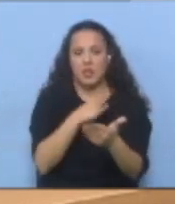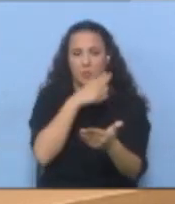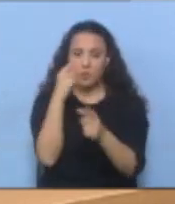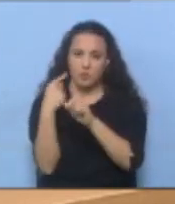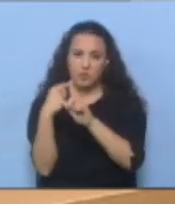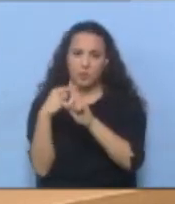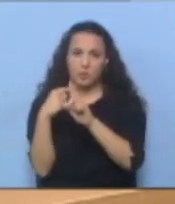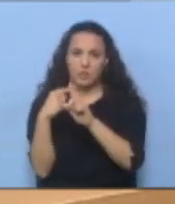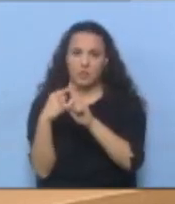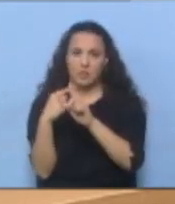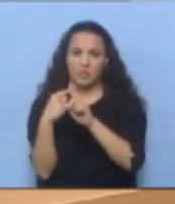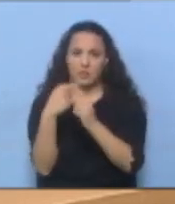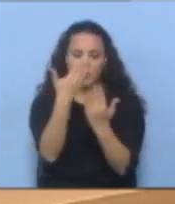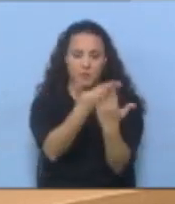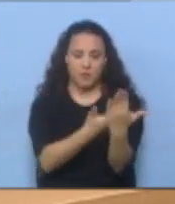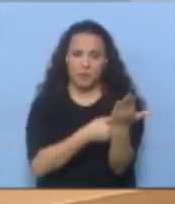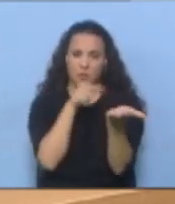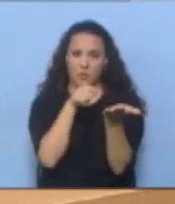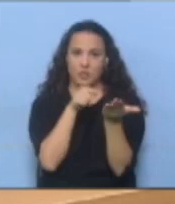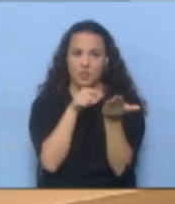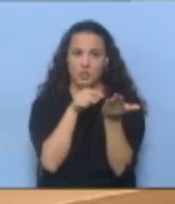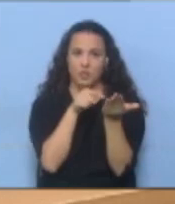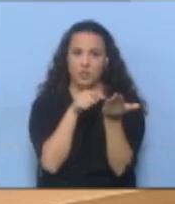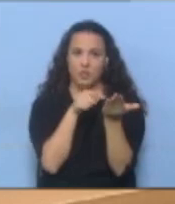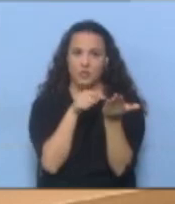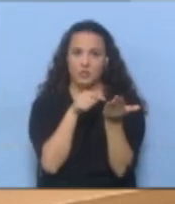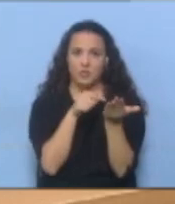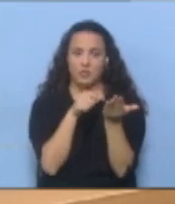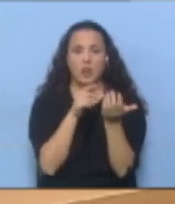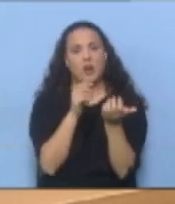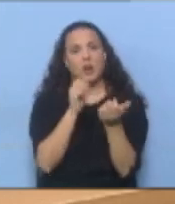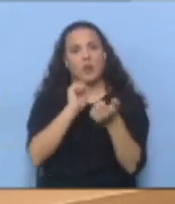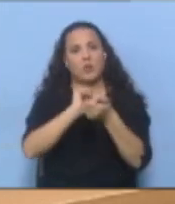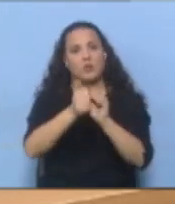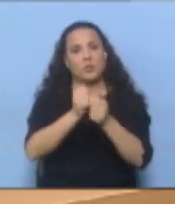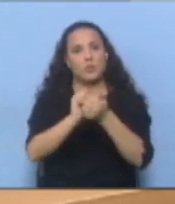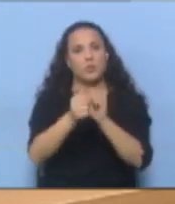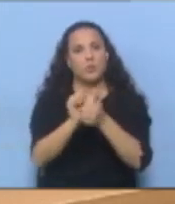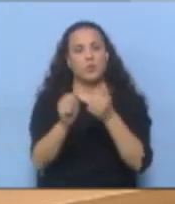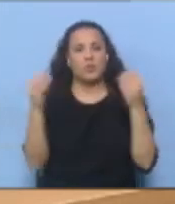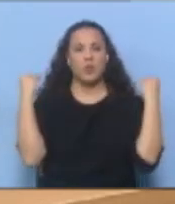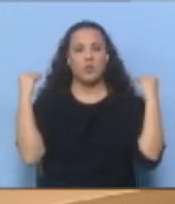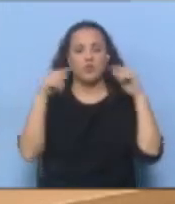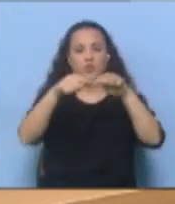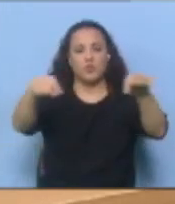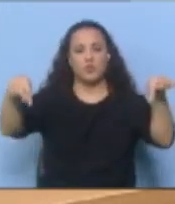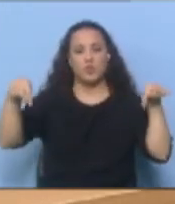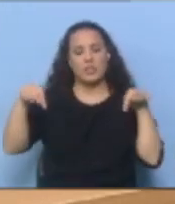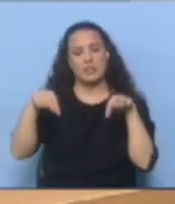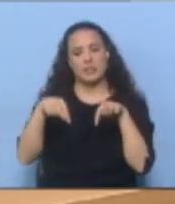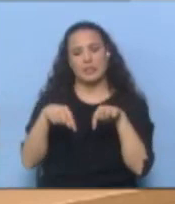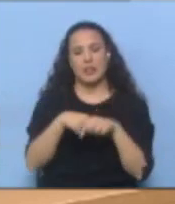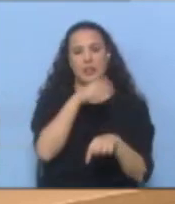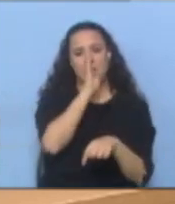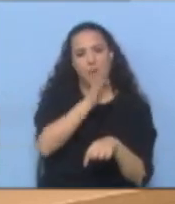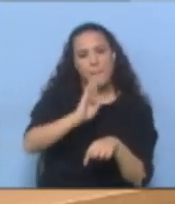dizendo que, de certa forma, o desporto é o ginásio para os valores, isto é o exercício para os valores. Eu